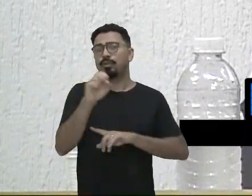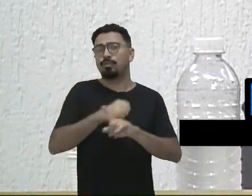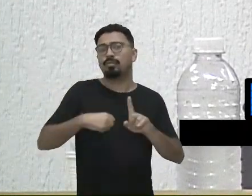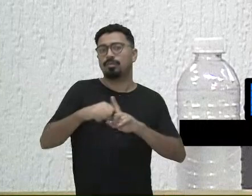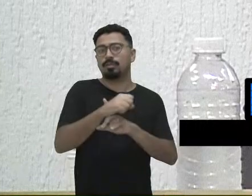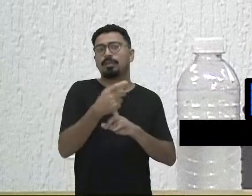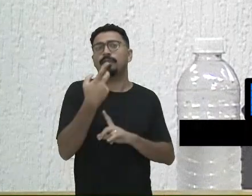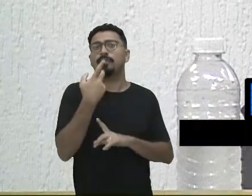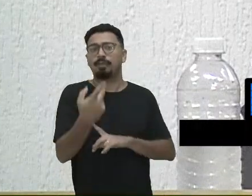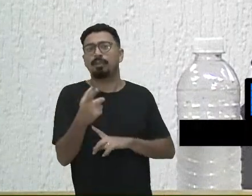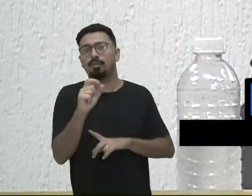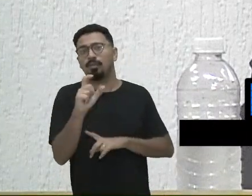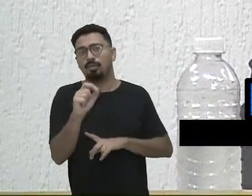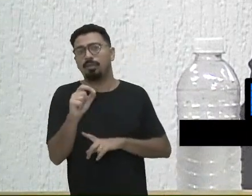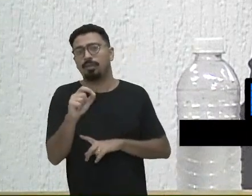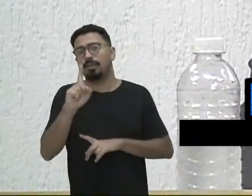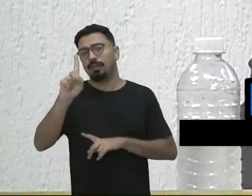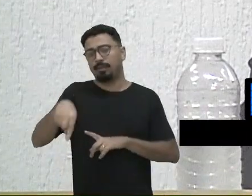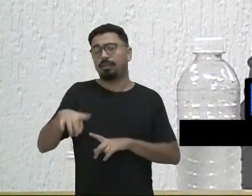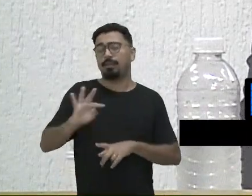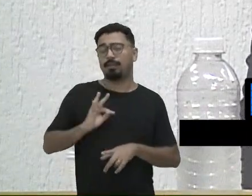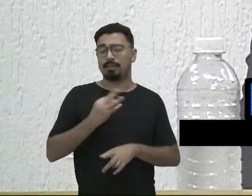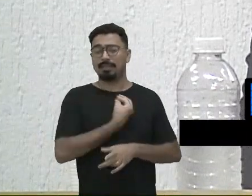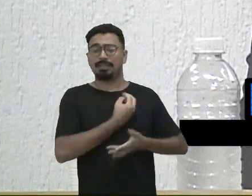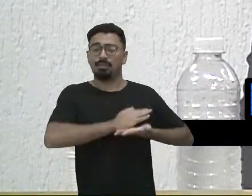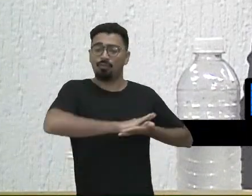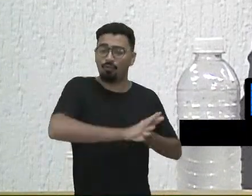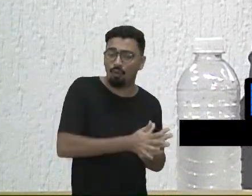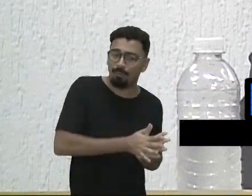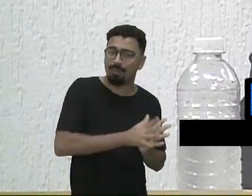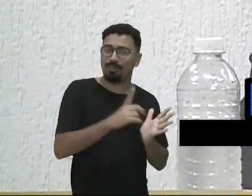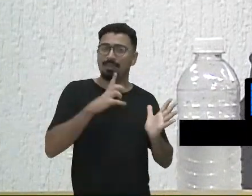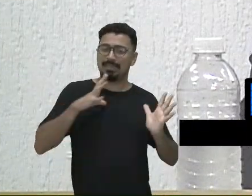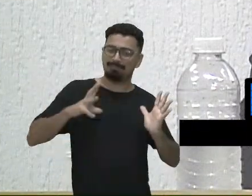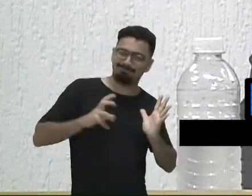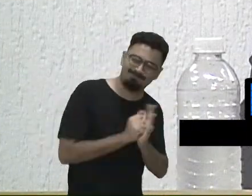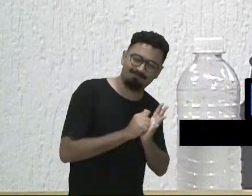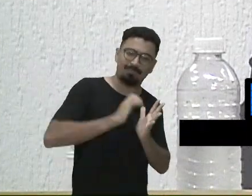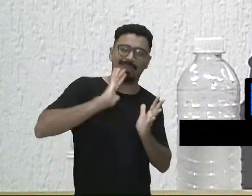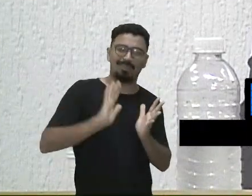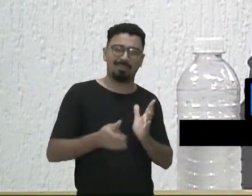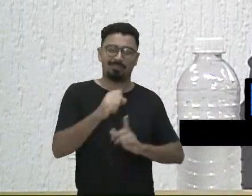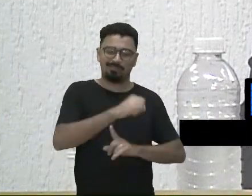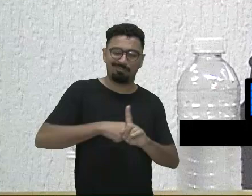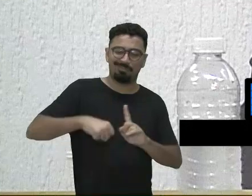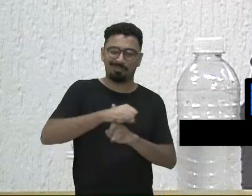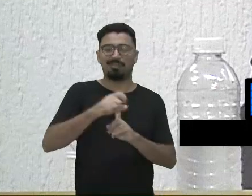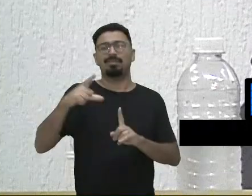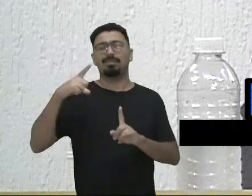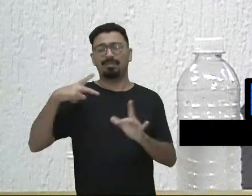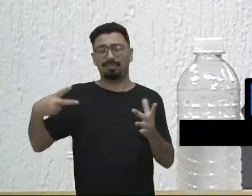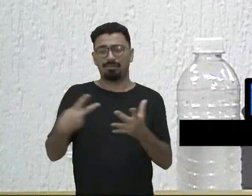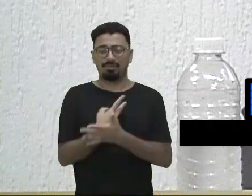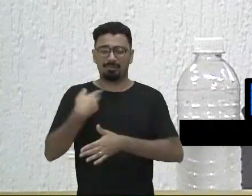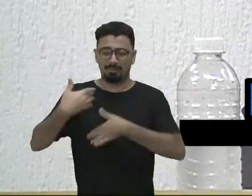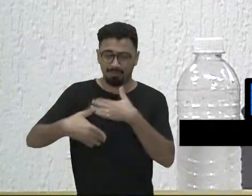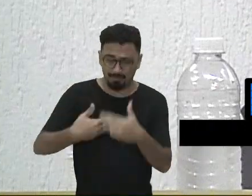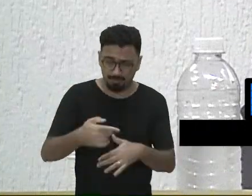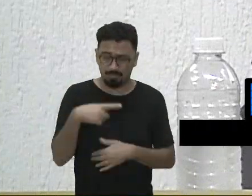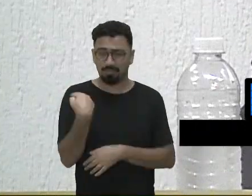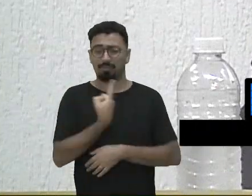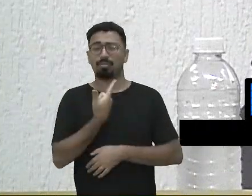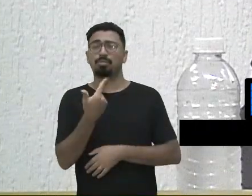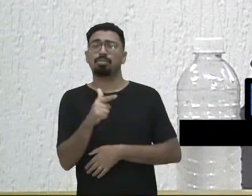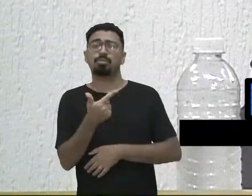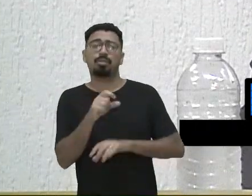o exercício da transfobia institucionalizada. E a transfobia institucionalizada gera consequências quando nós não fazemos uma formação,